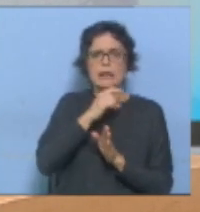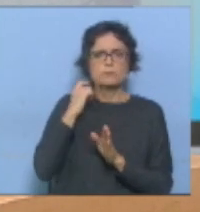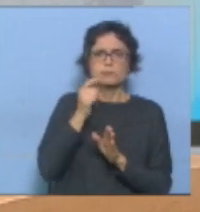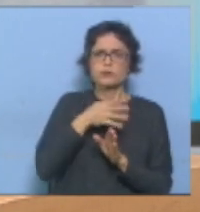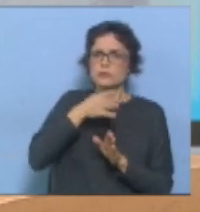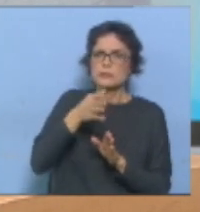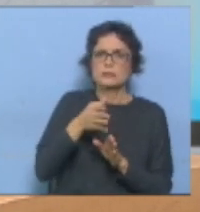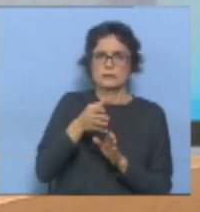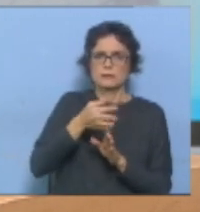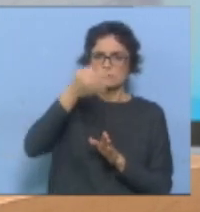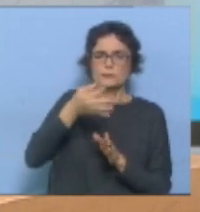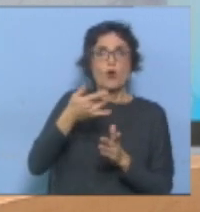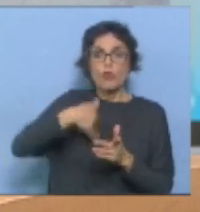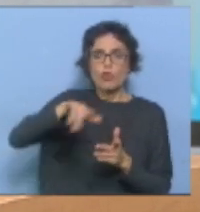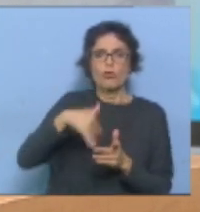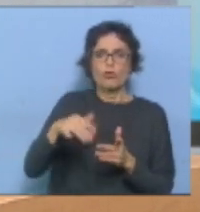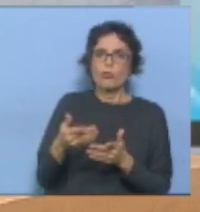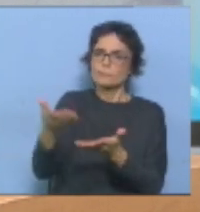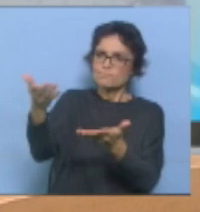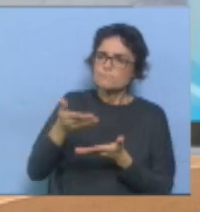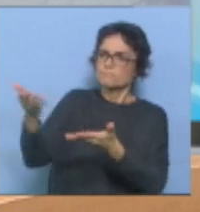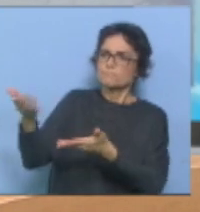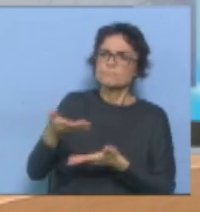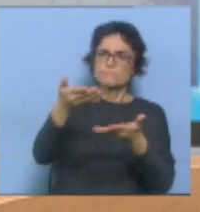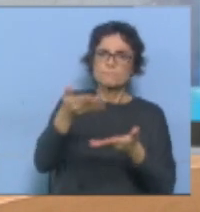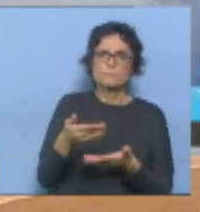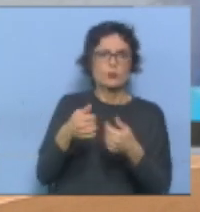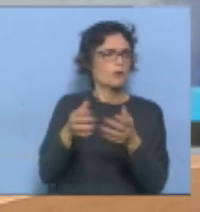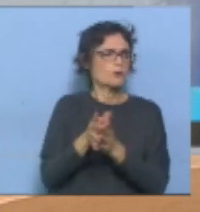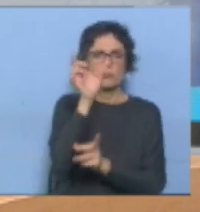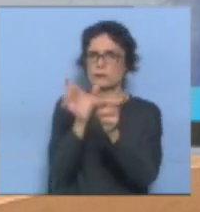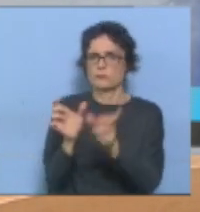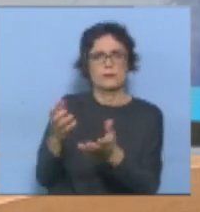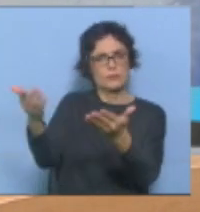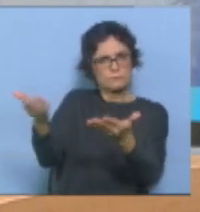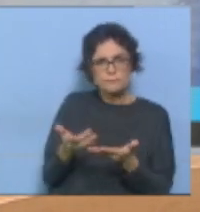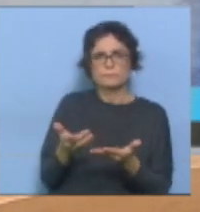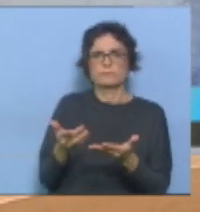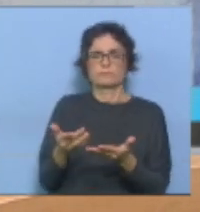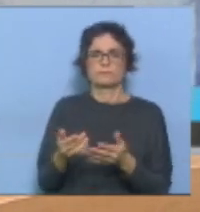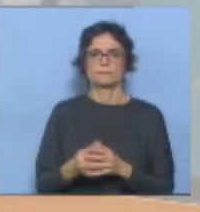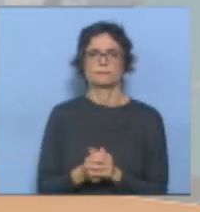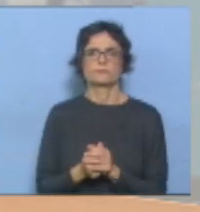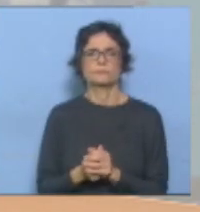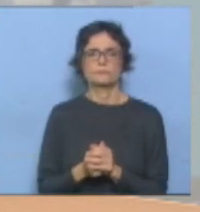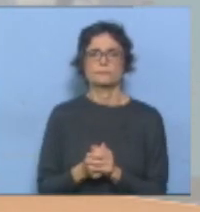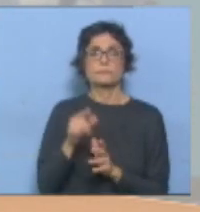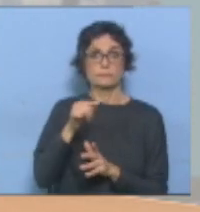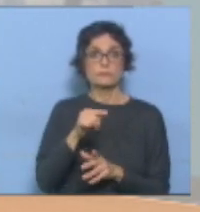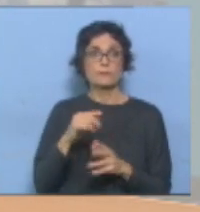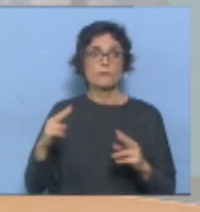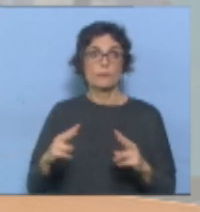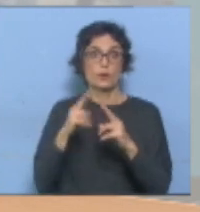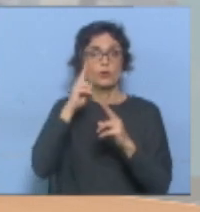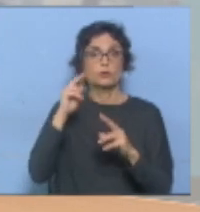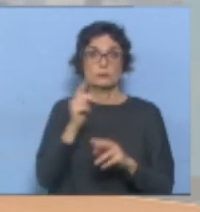nós queremos ter todas as pessoas dentro da Igreja e, portanto, queremos que todas as pessoas se aproximem. Para esse encontro da força poderosa que